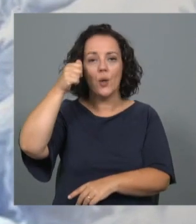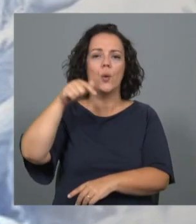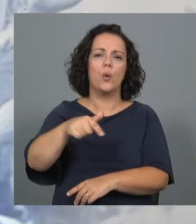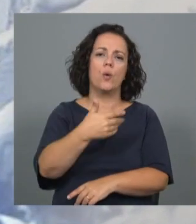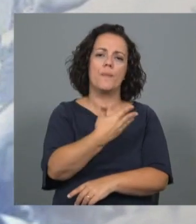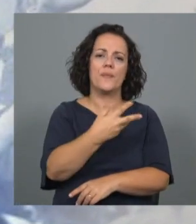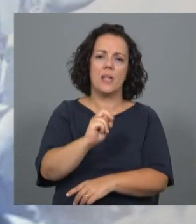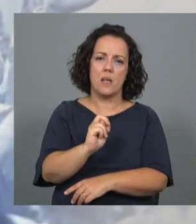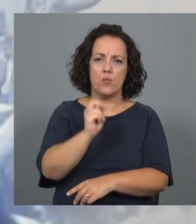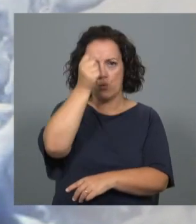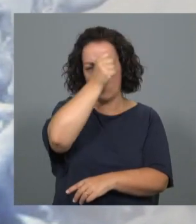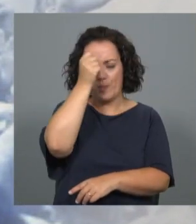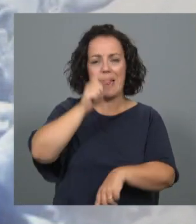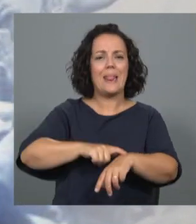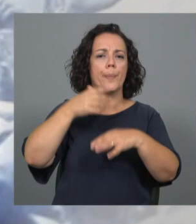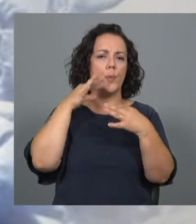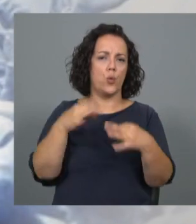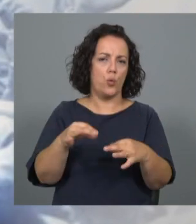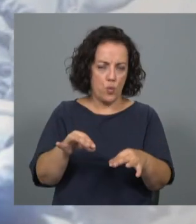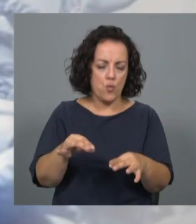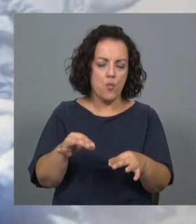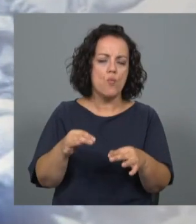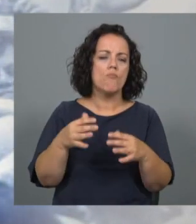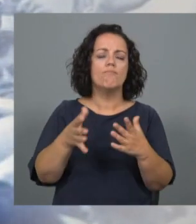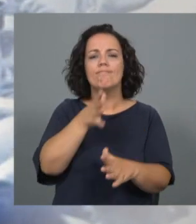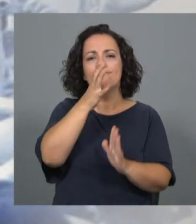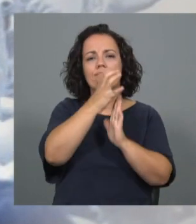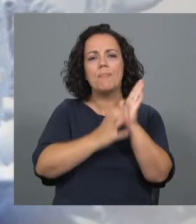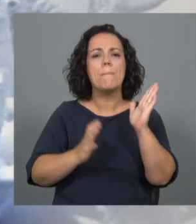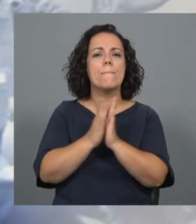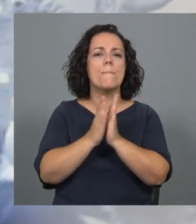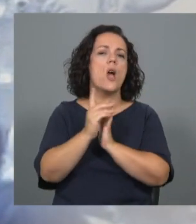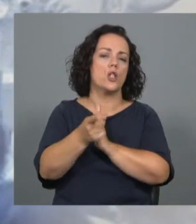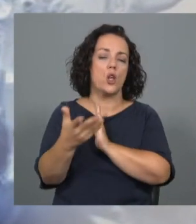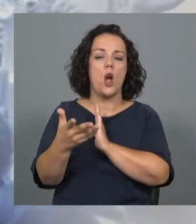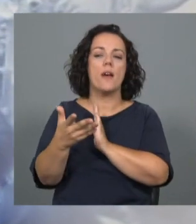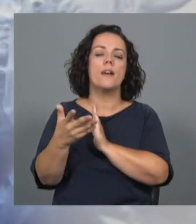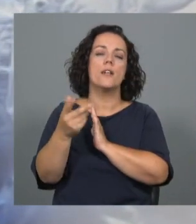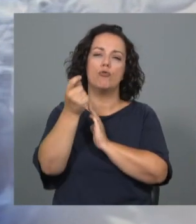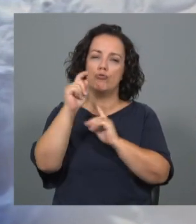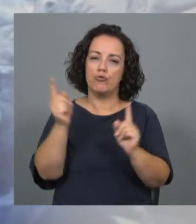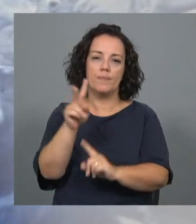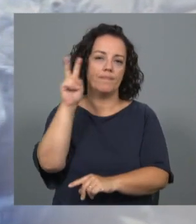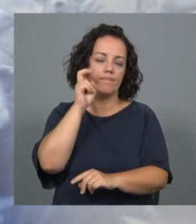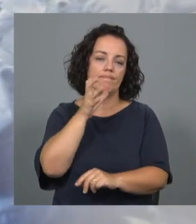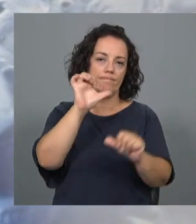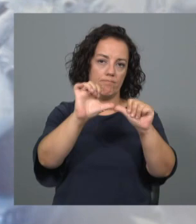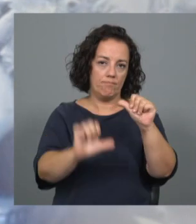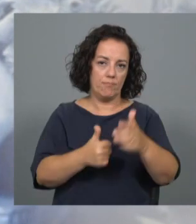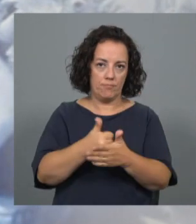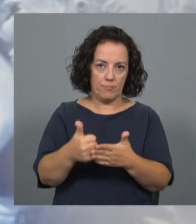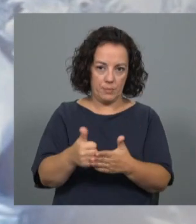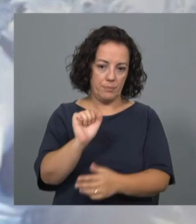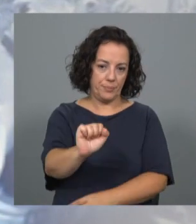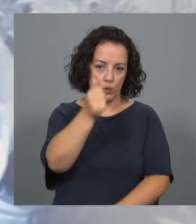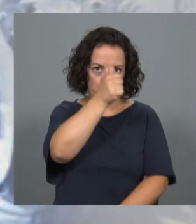30º do Tempo Comum, e propunha-lhe agora que por breves instantes escutássemos o Evangelho desse domingo, que